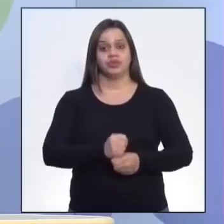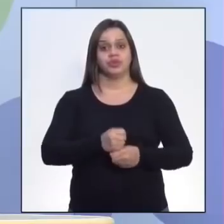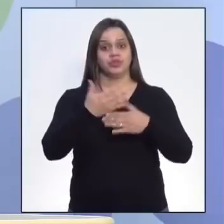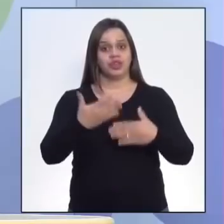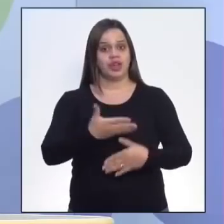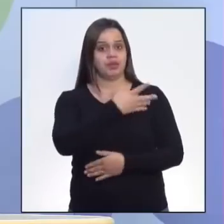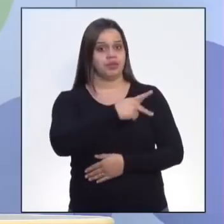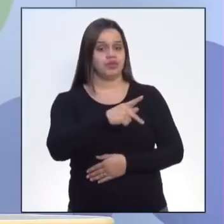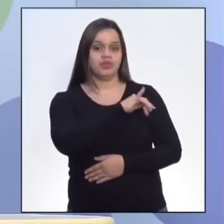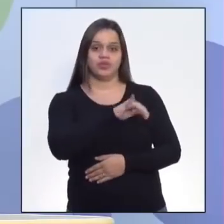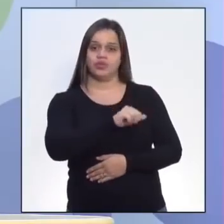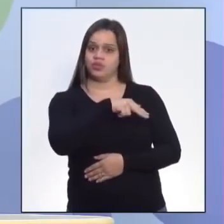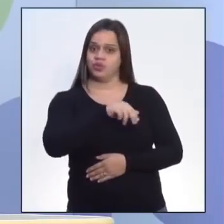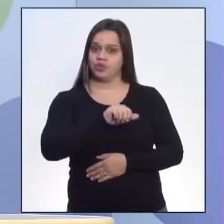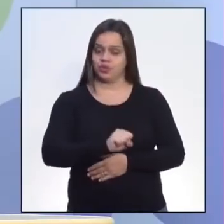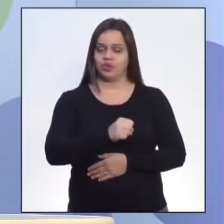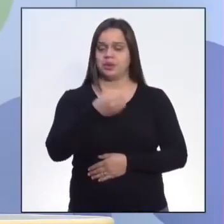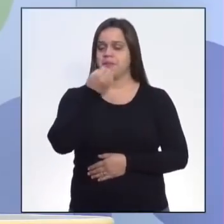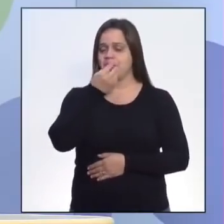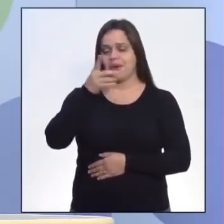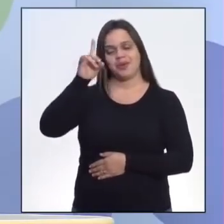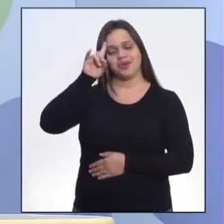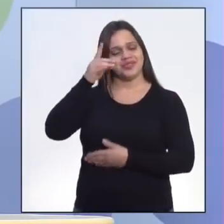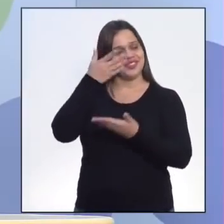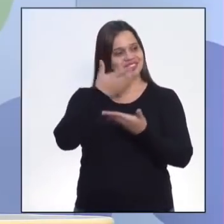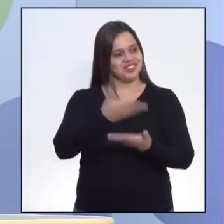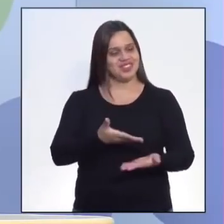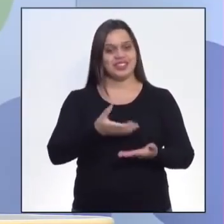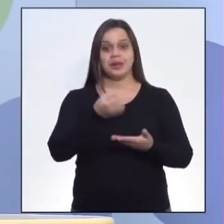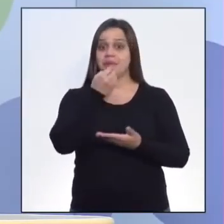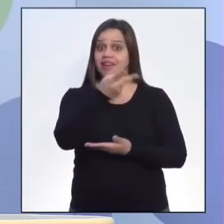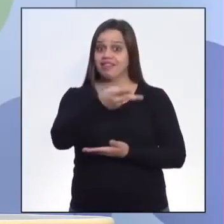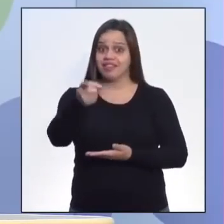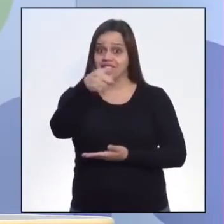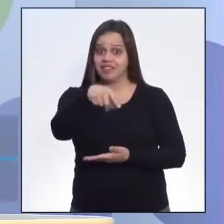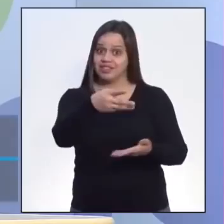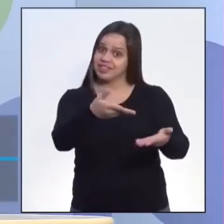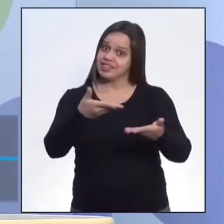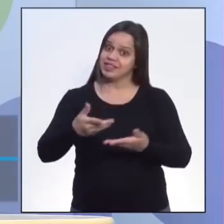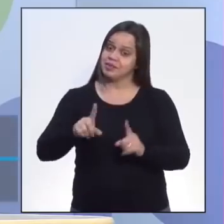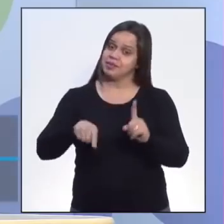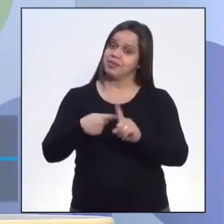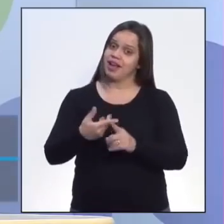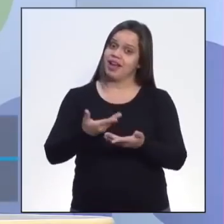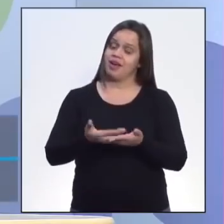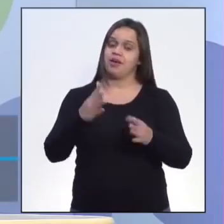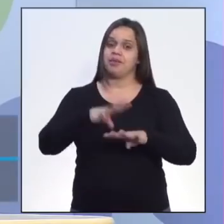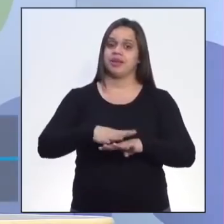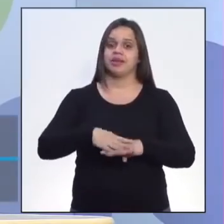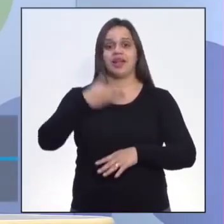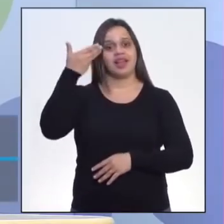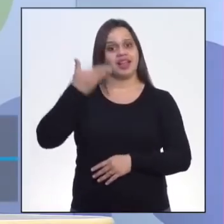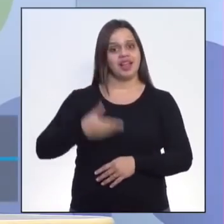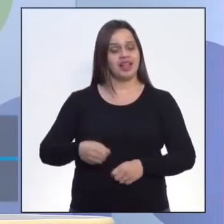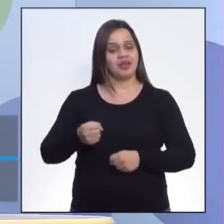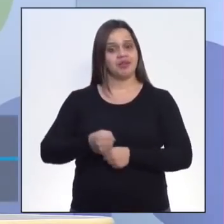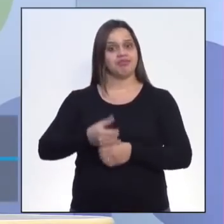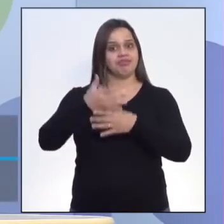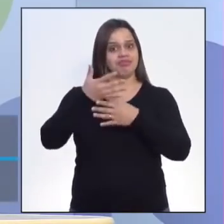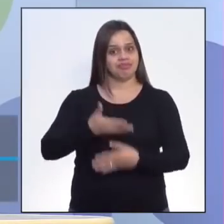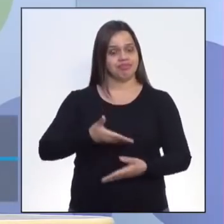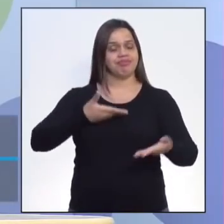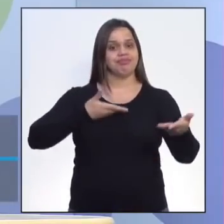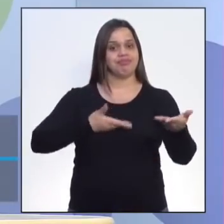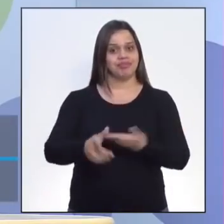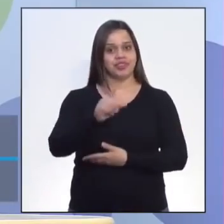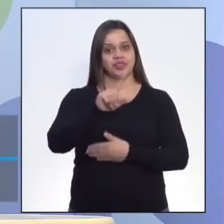Bom dia, professor. Olá, sejam todos bem-vindos para mais uma aula de matemática. Meu nome é Jonas, você aqui o porta-voz de vocês hoje,